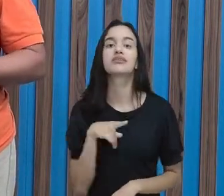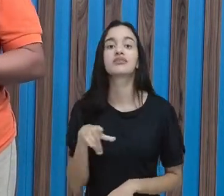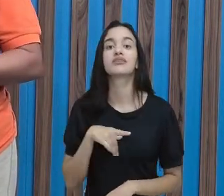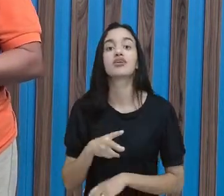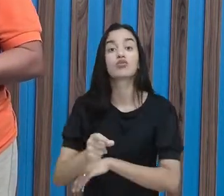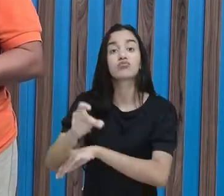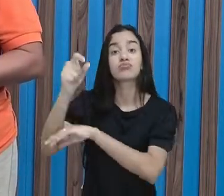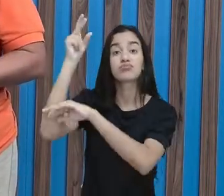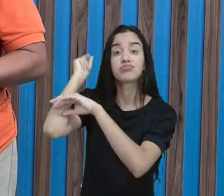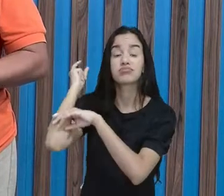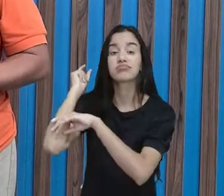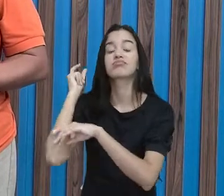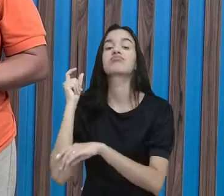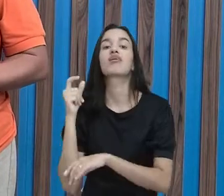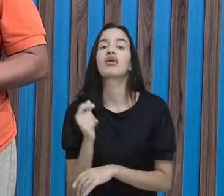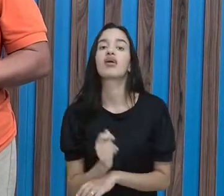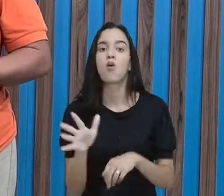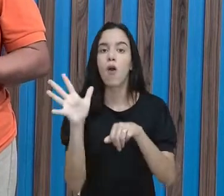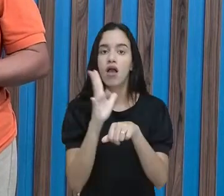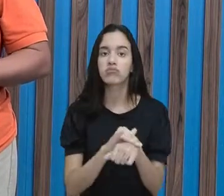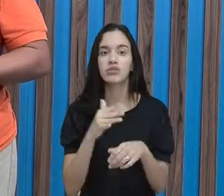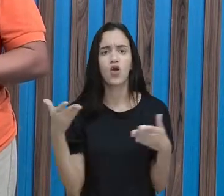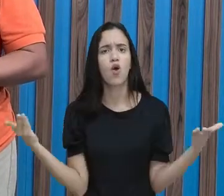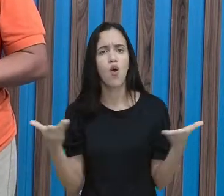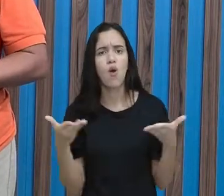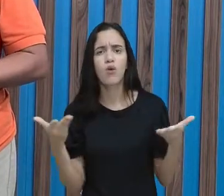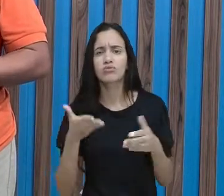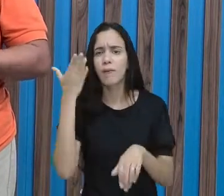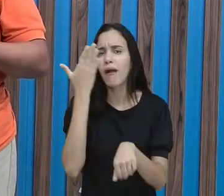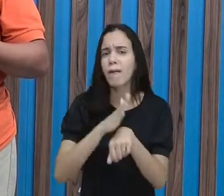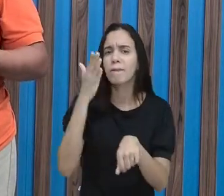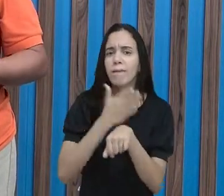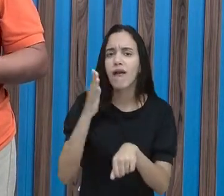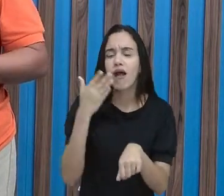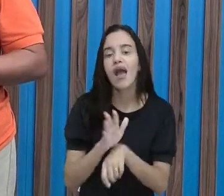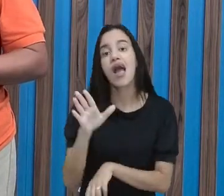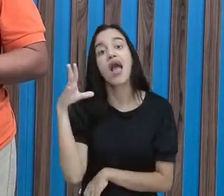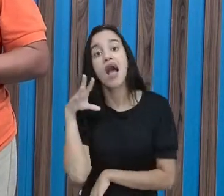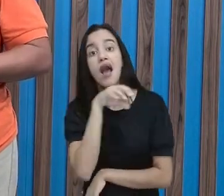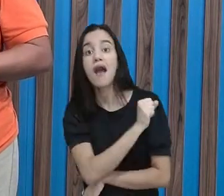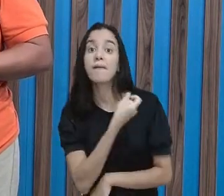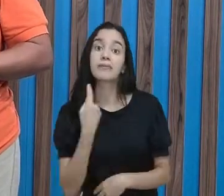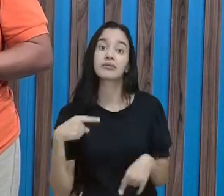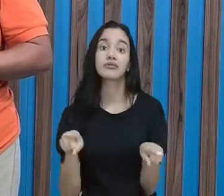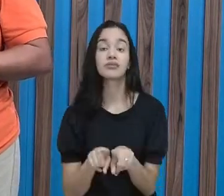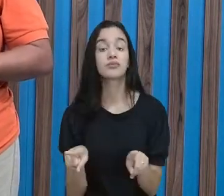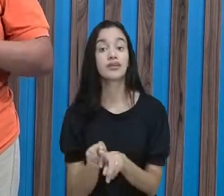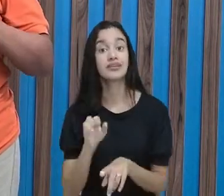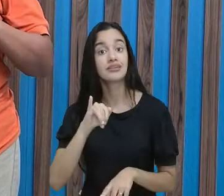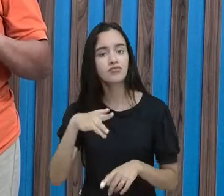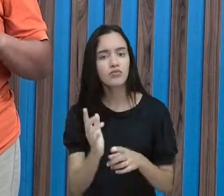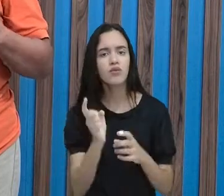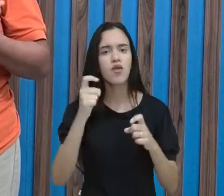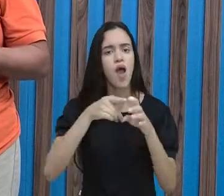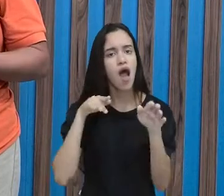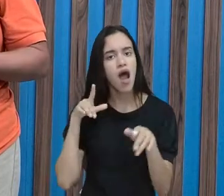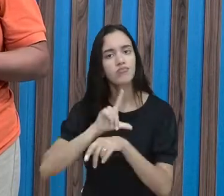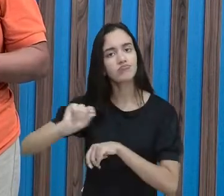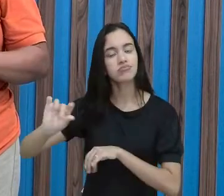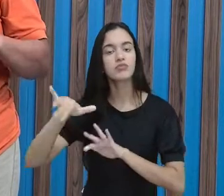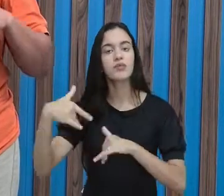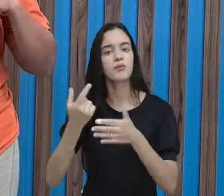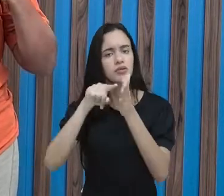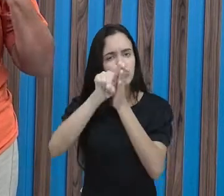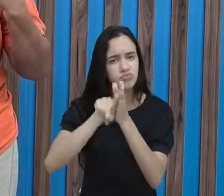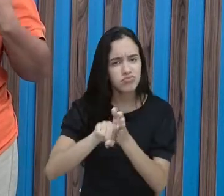antigamente para se diagnosticar alguma doença. E hoje em dia é muito mais prático, muito mais rápido. Se você vai ao médico, o médico já faz seus